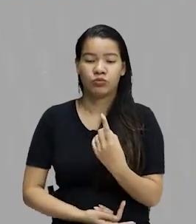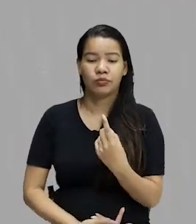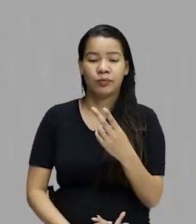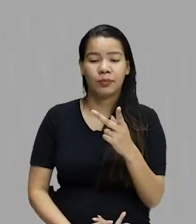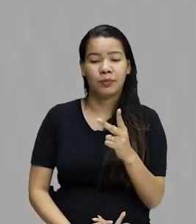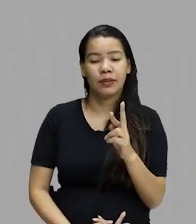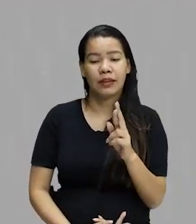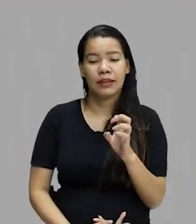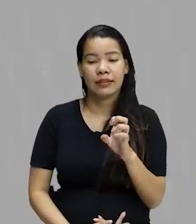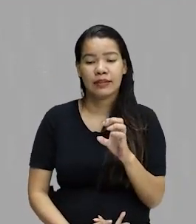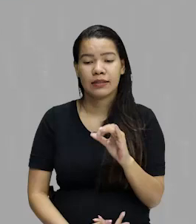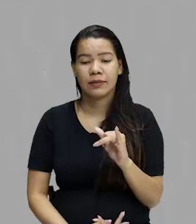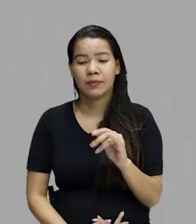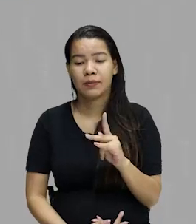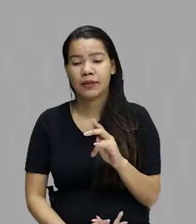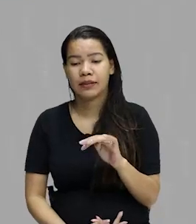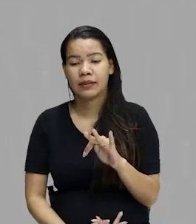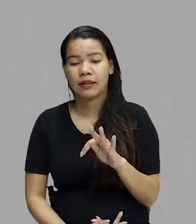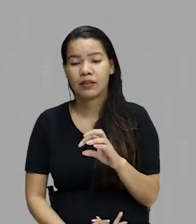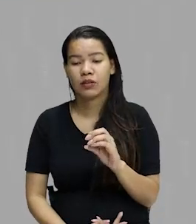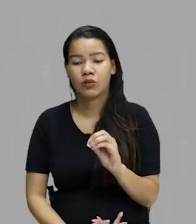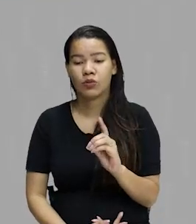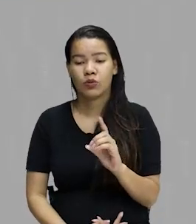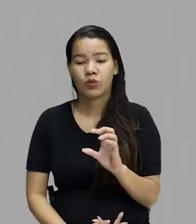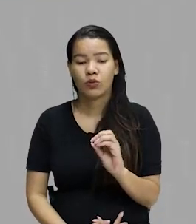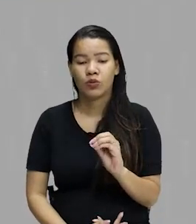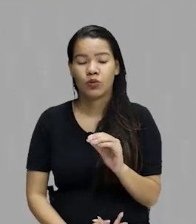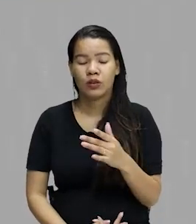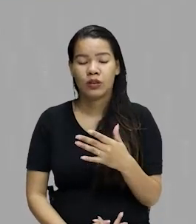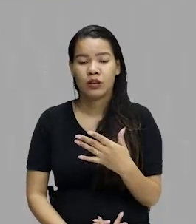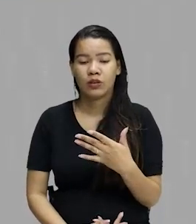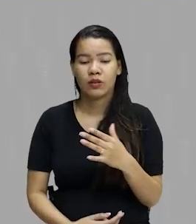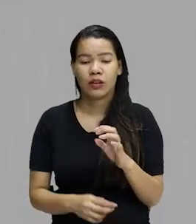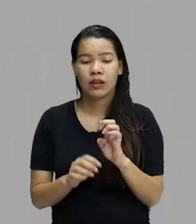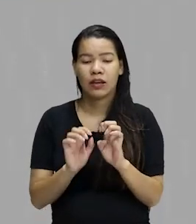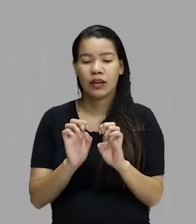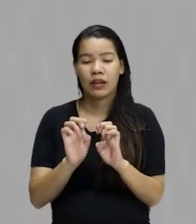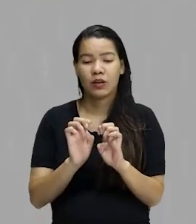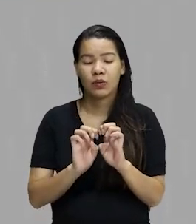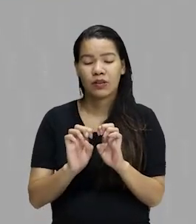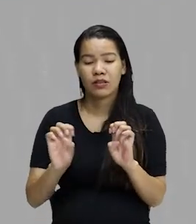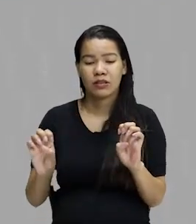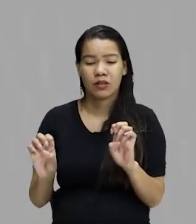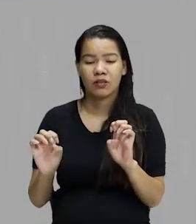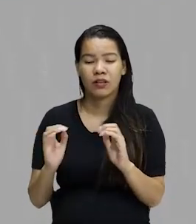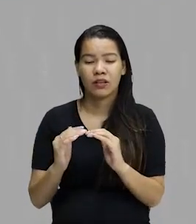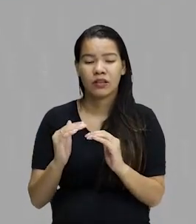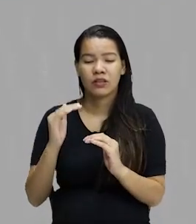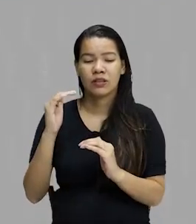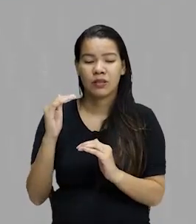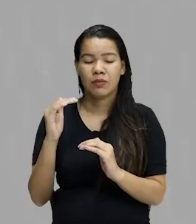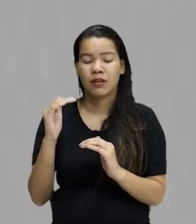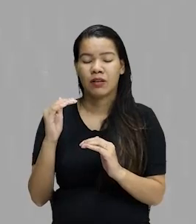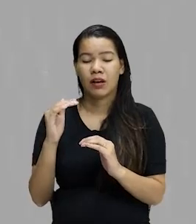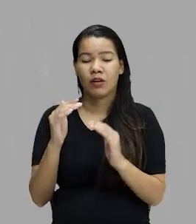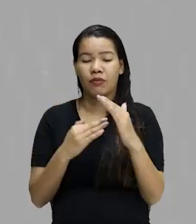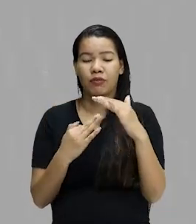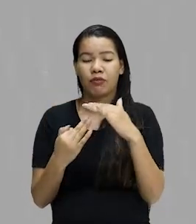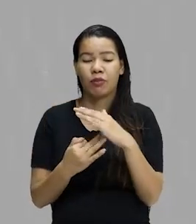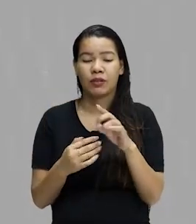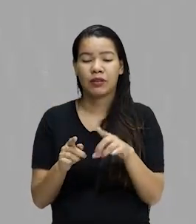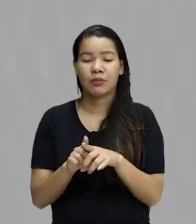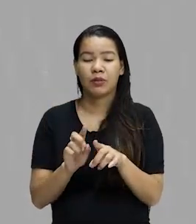ficar no fundo do recipiente. Na equação acima, a fórmula e o nome do precipitado